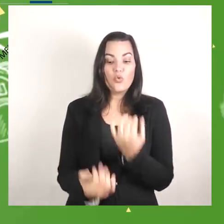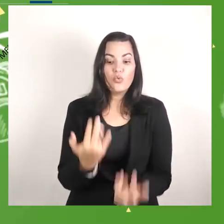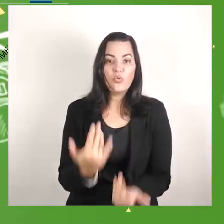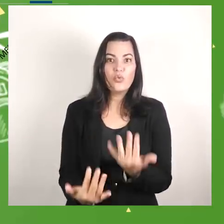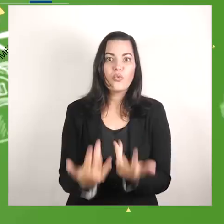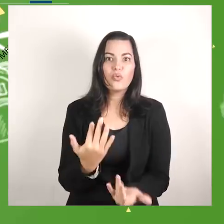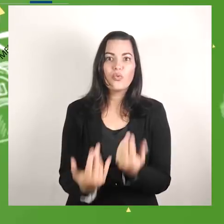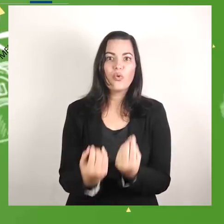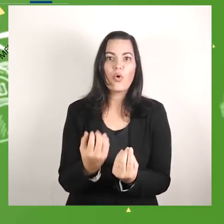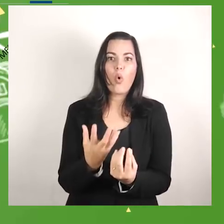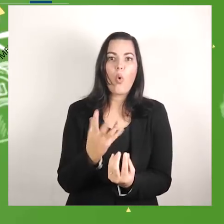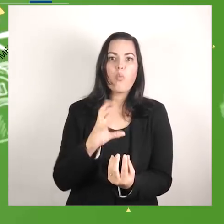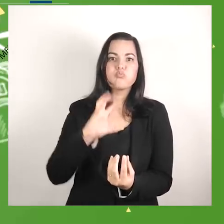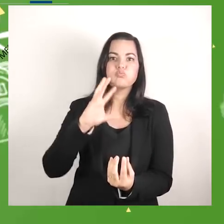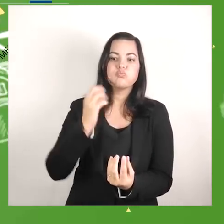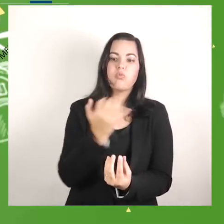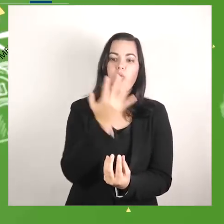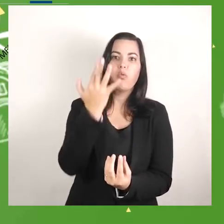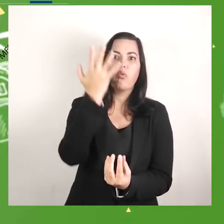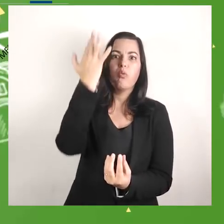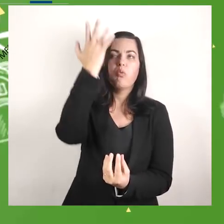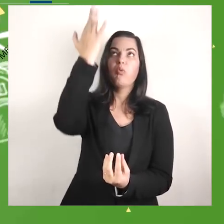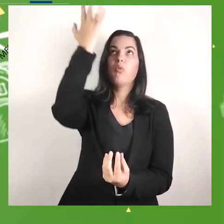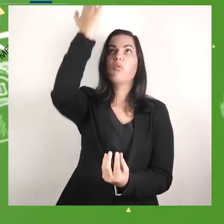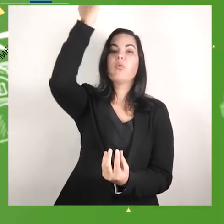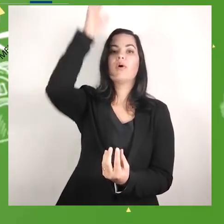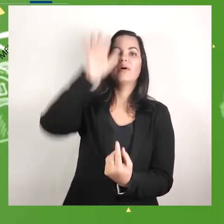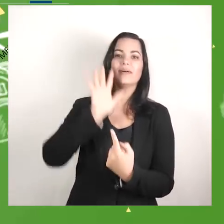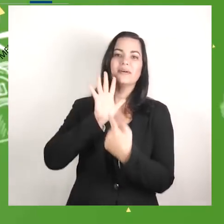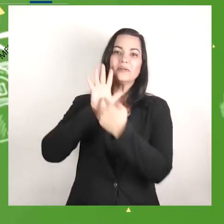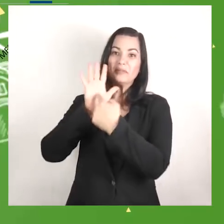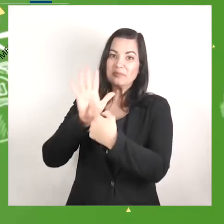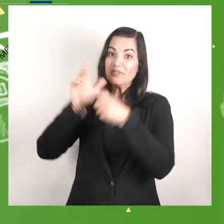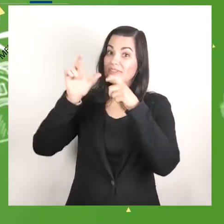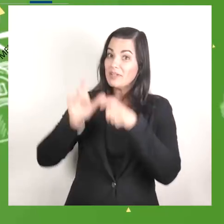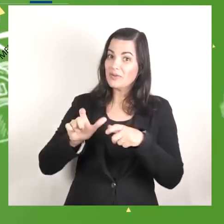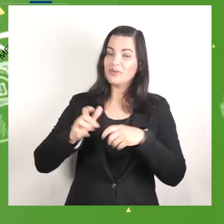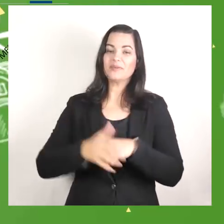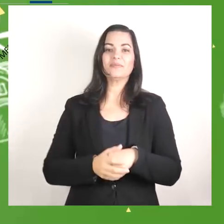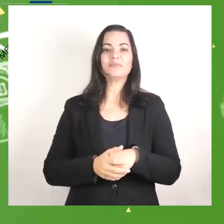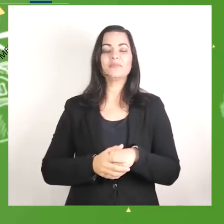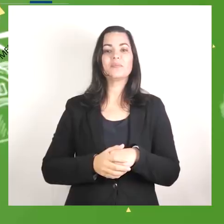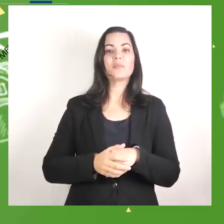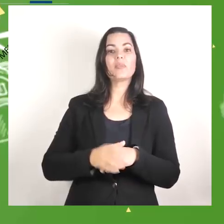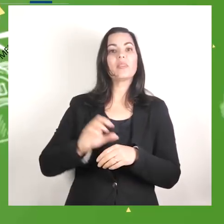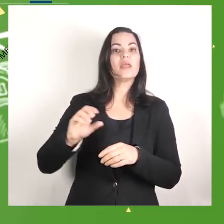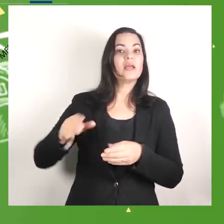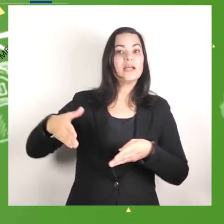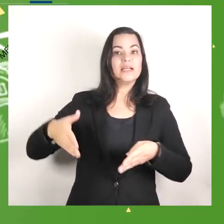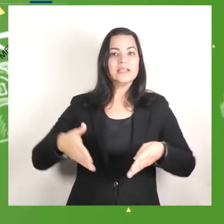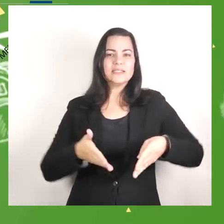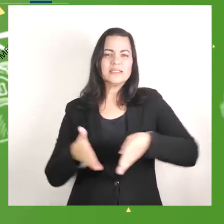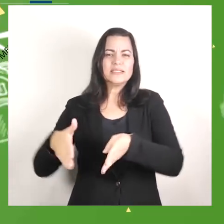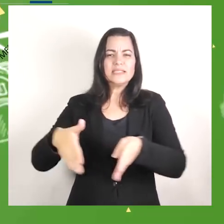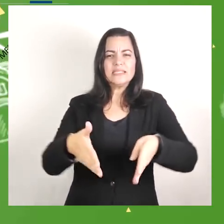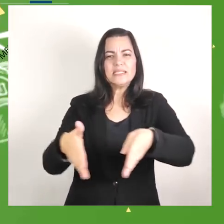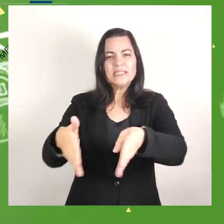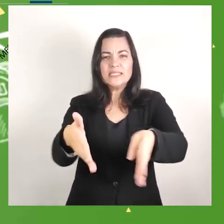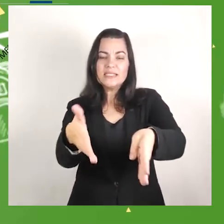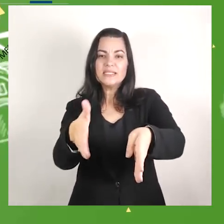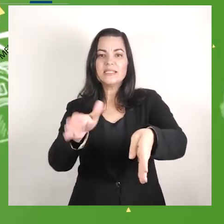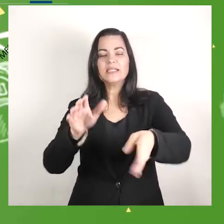aí a fumaça para marcar essa localização. Trilhas, né, e caminhos diversificados aí foram